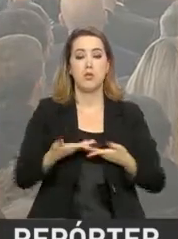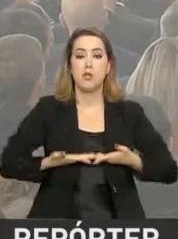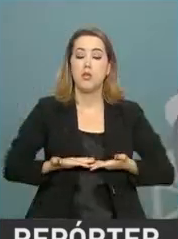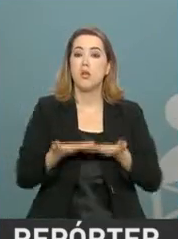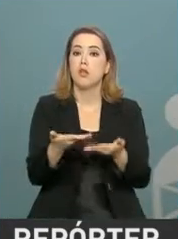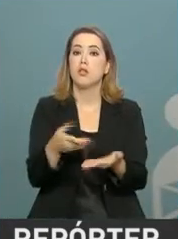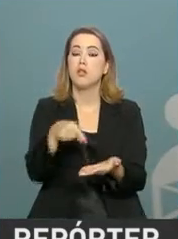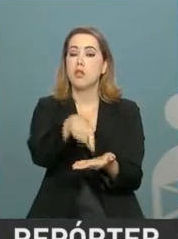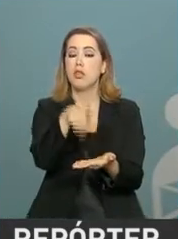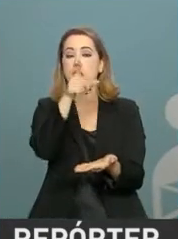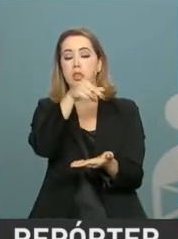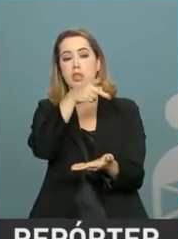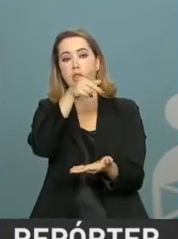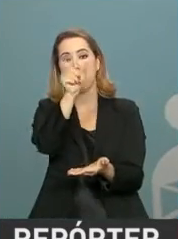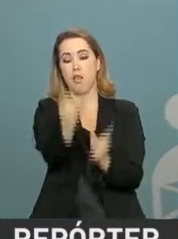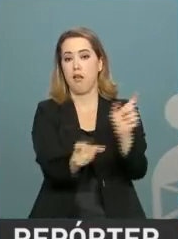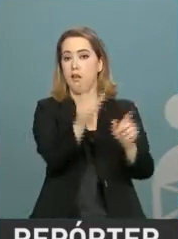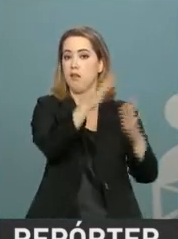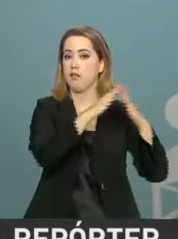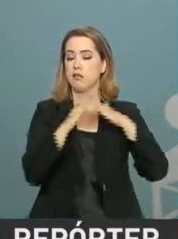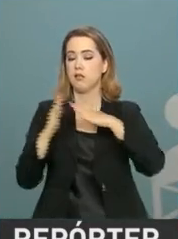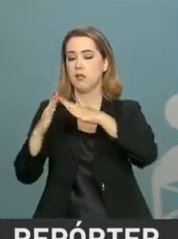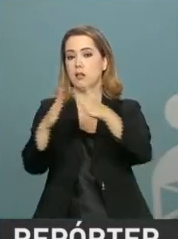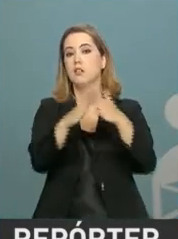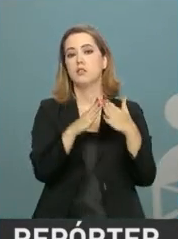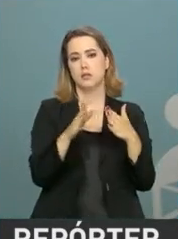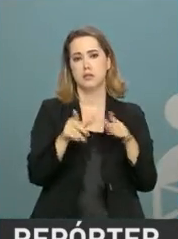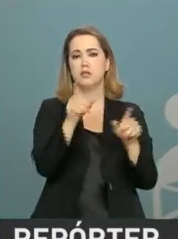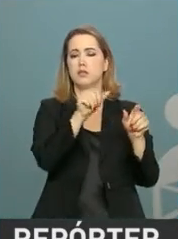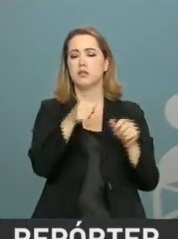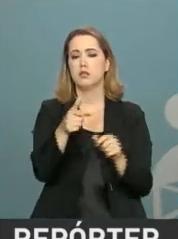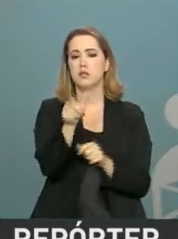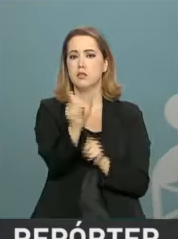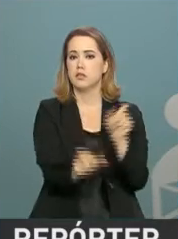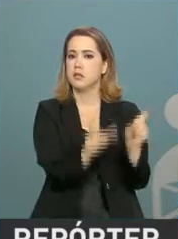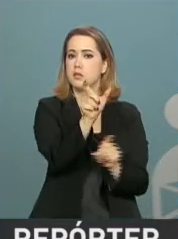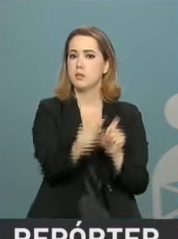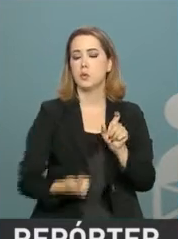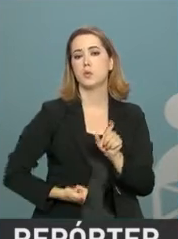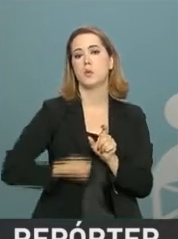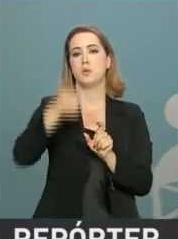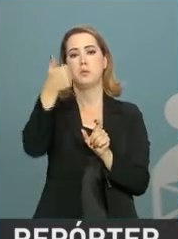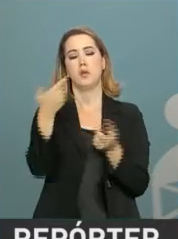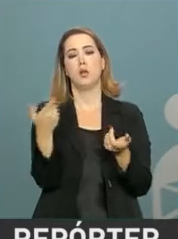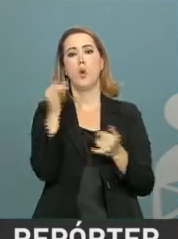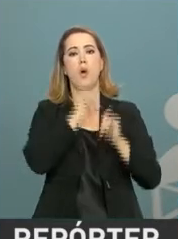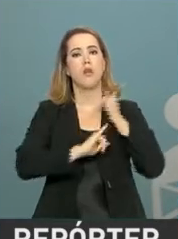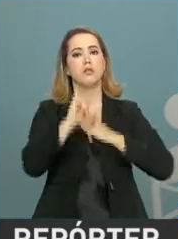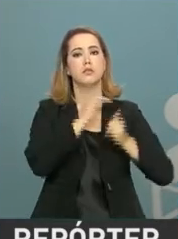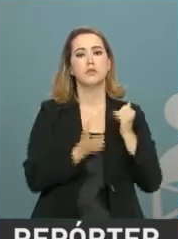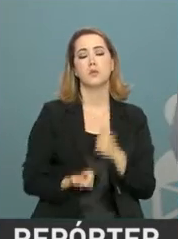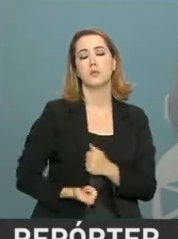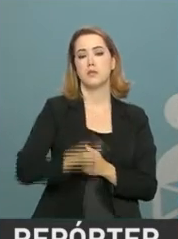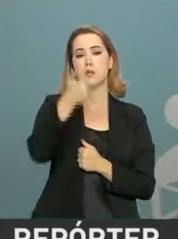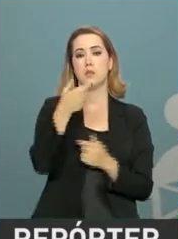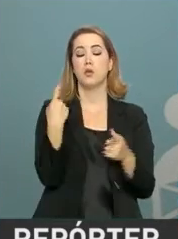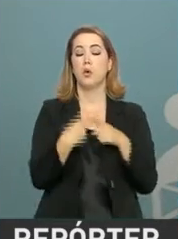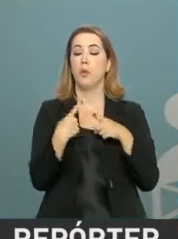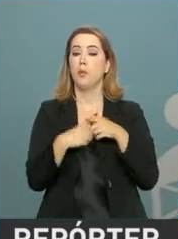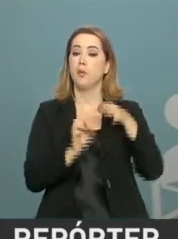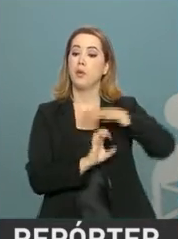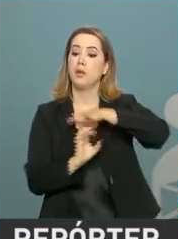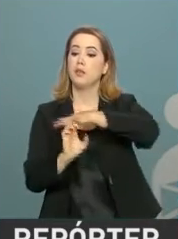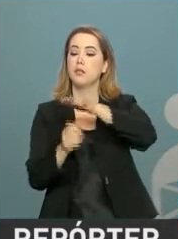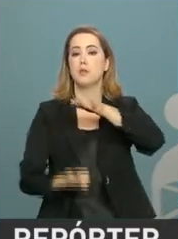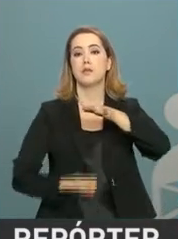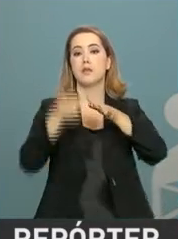com uma audição melhor um serviço que vai chegar uma qualidade de informação melhor porque as empresas vão investir mais